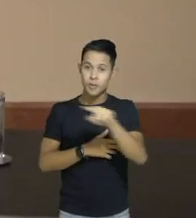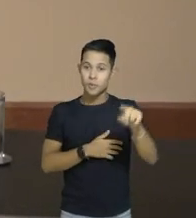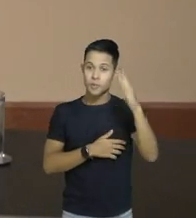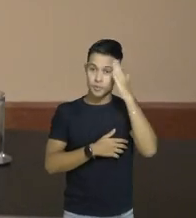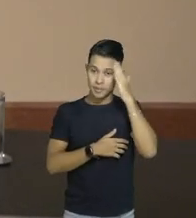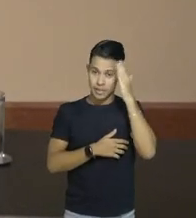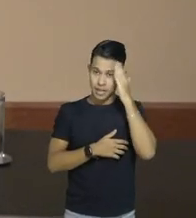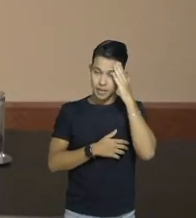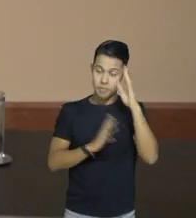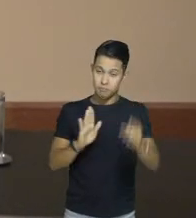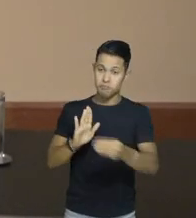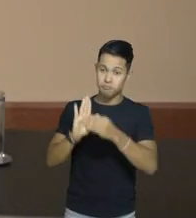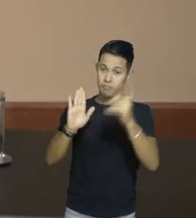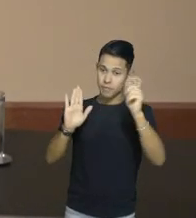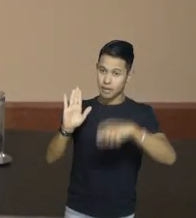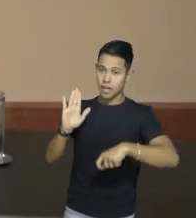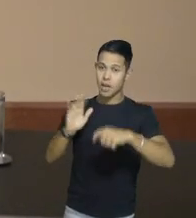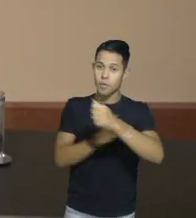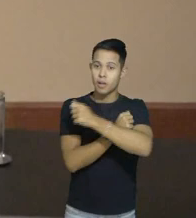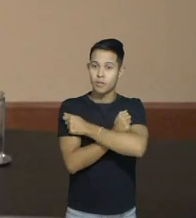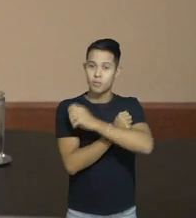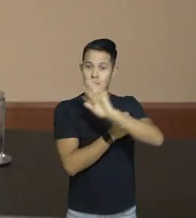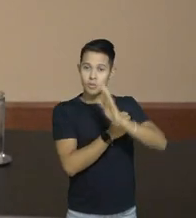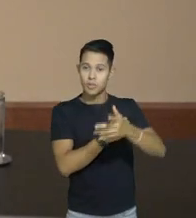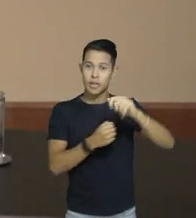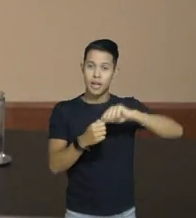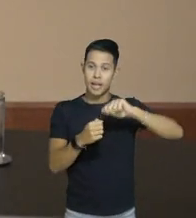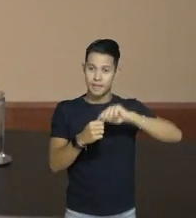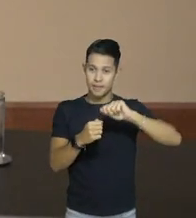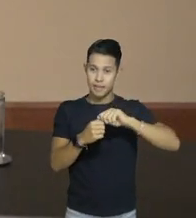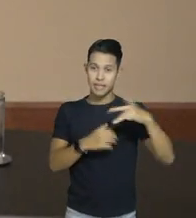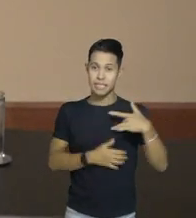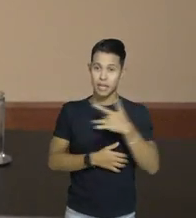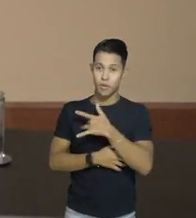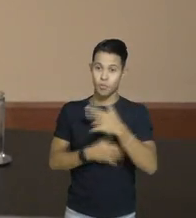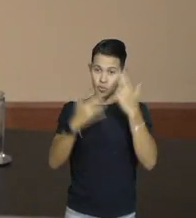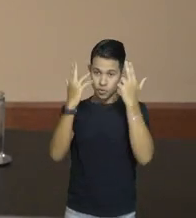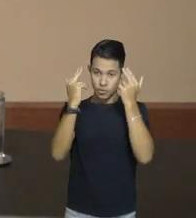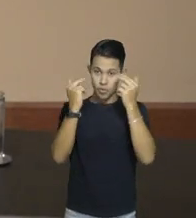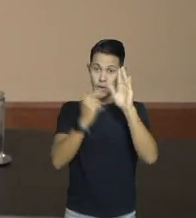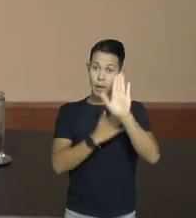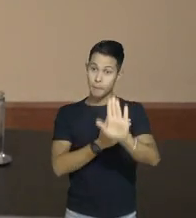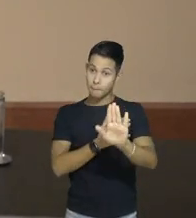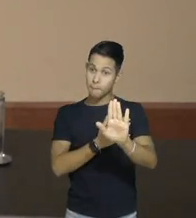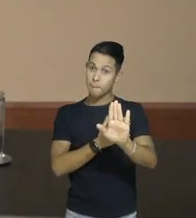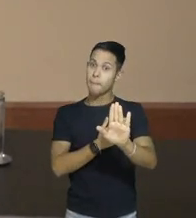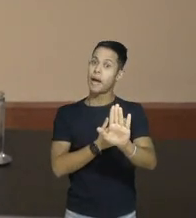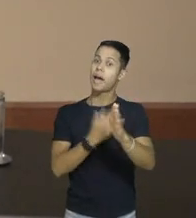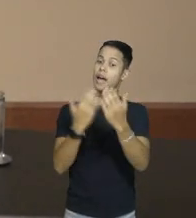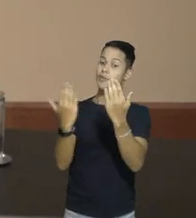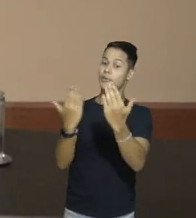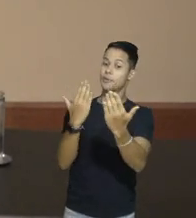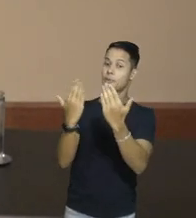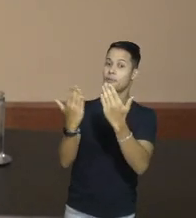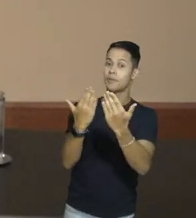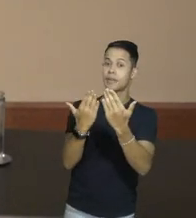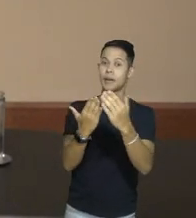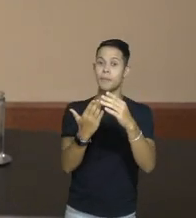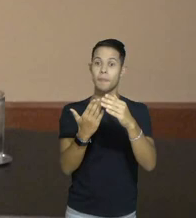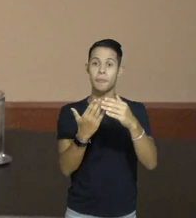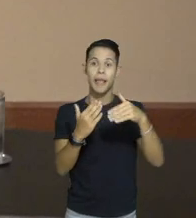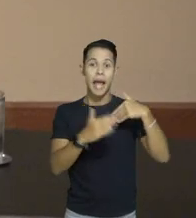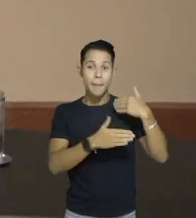o aluno já fez a avaliação auditiva e a audição está normal. Porém, desconfiamos das habilidades de